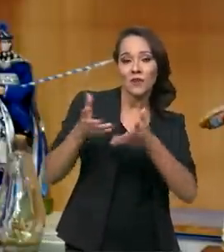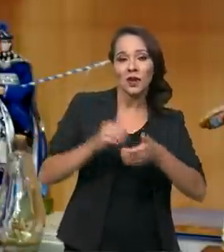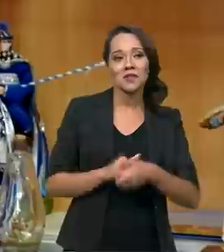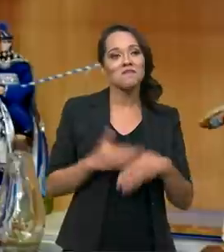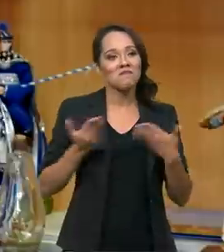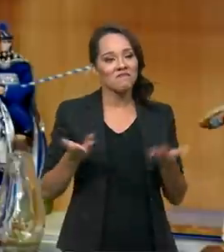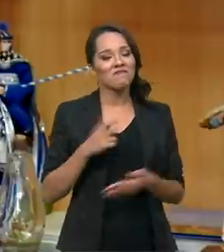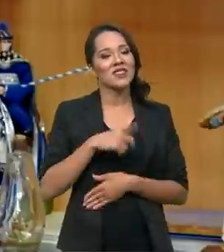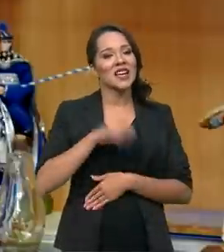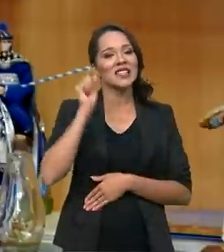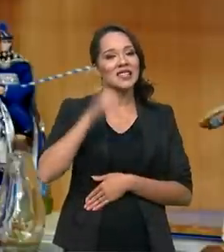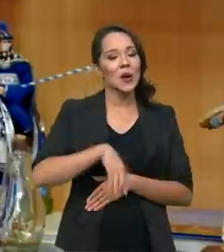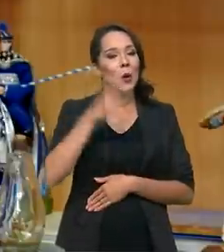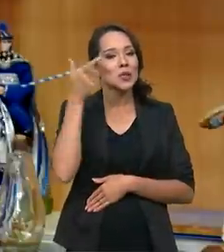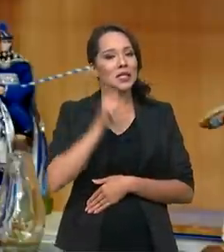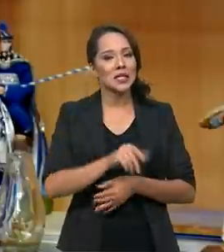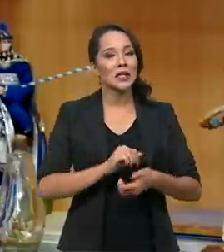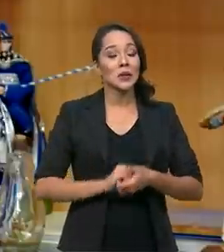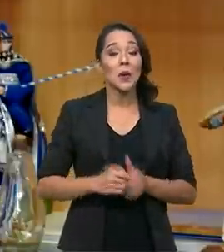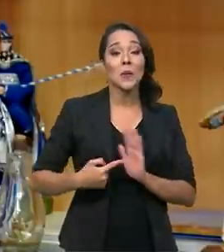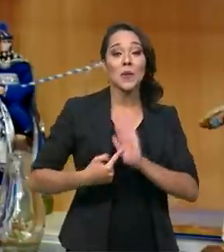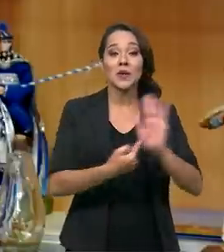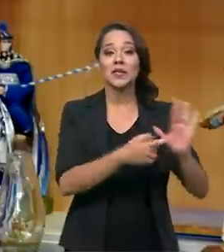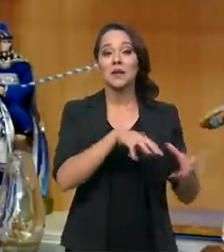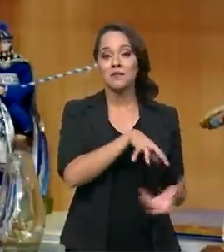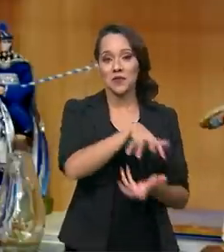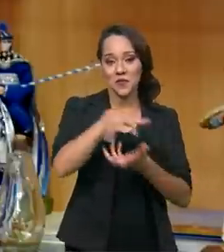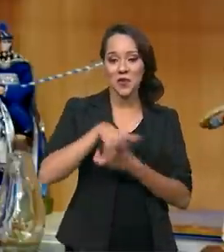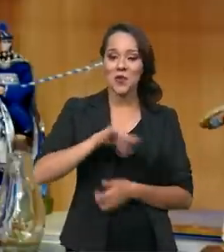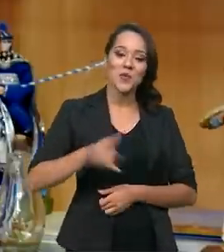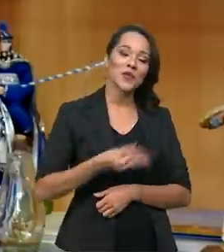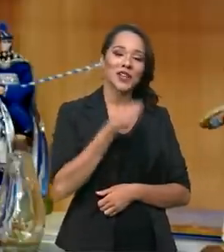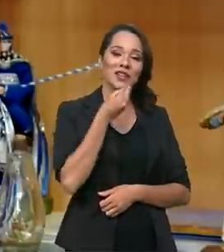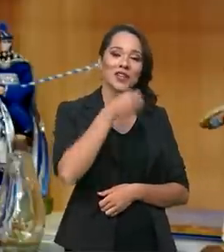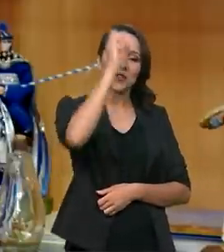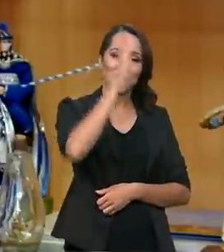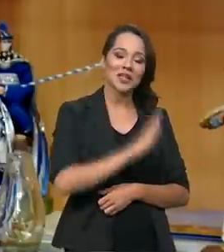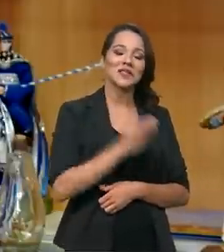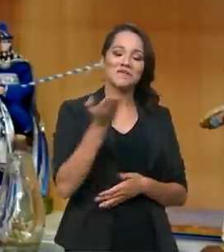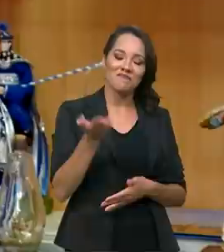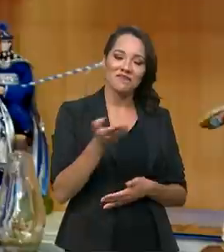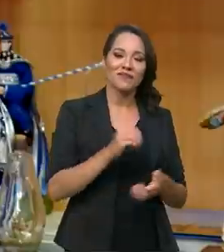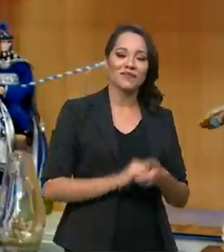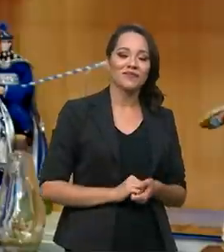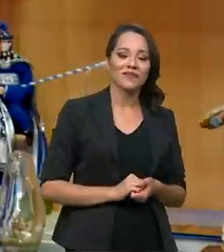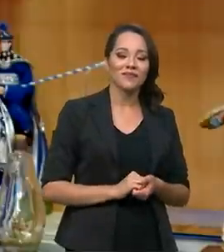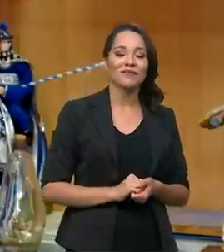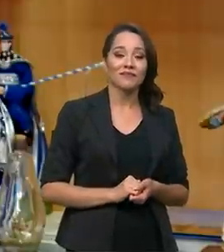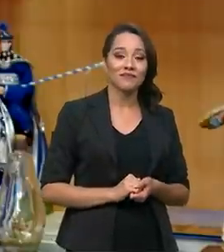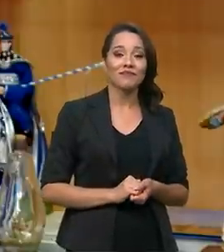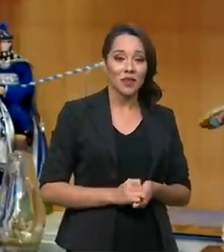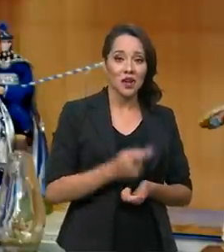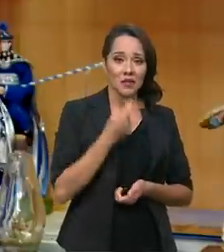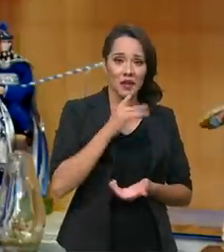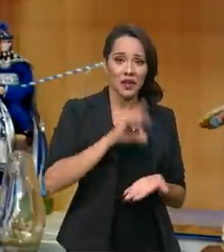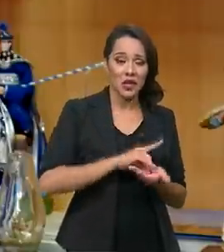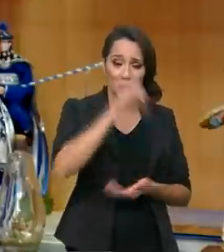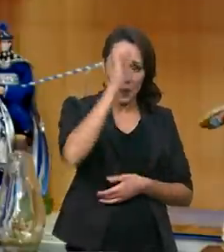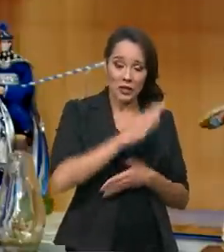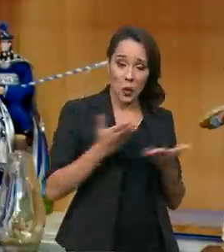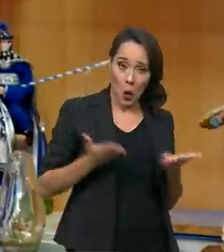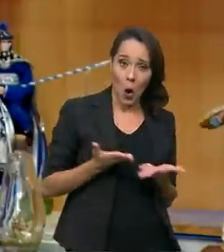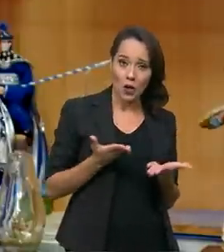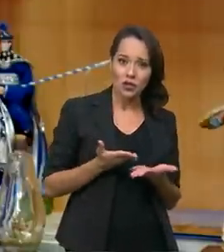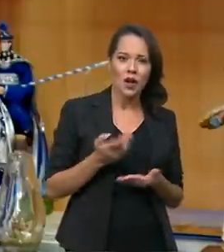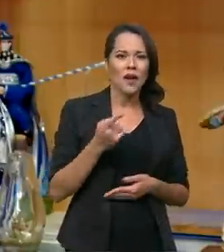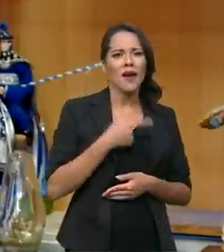e a gente tô conseguindo mostrar para o mundo a oportunidade que o Brasil é o livro de passagem para o Brasil